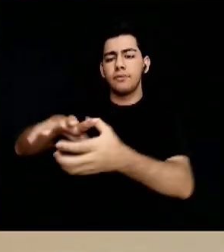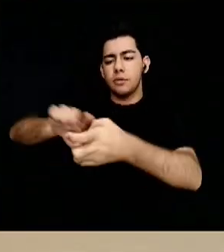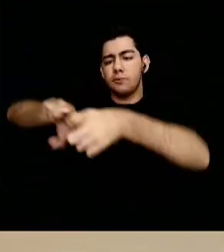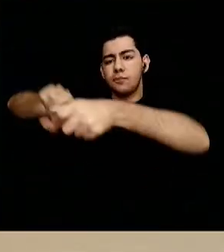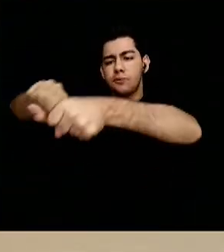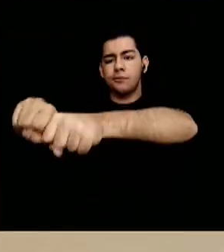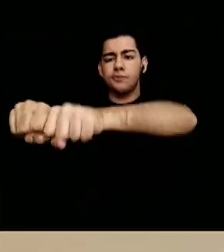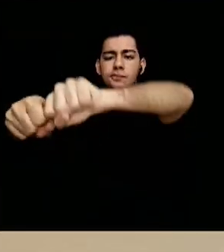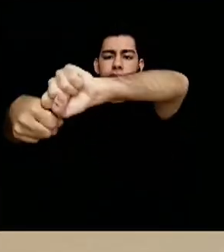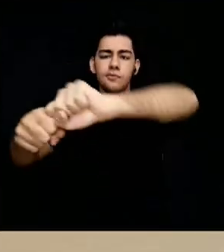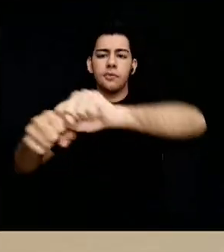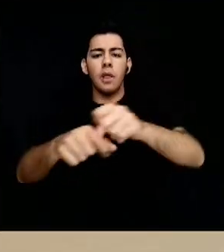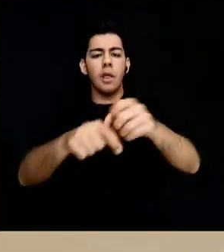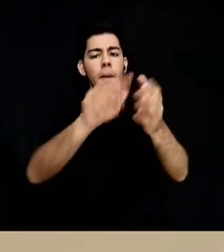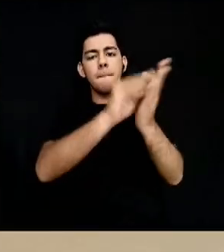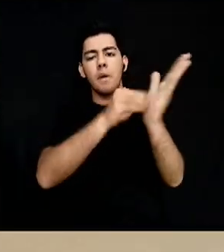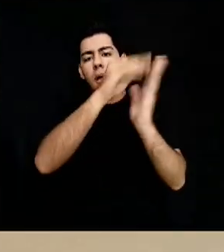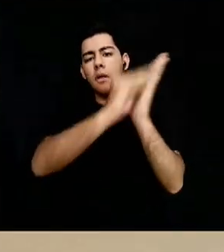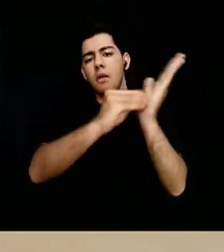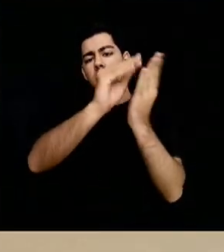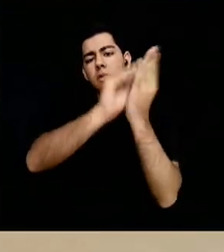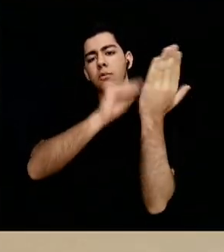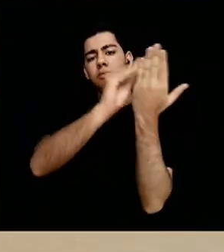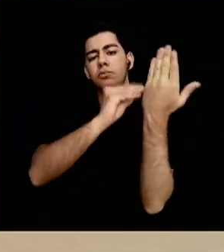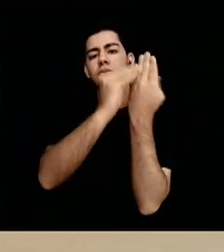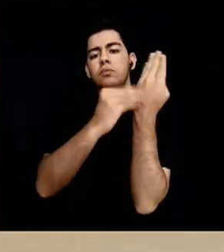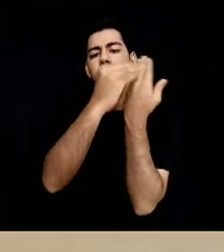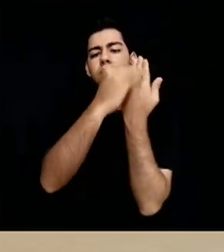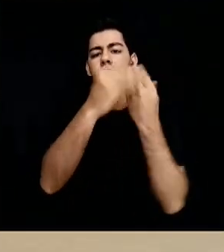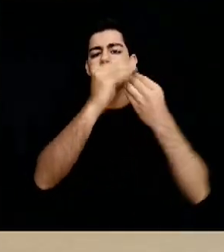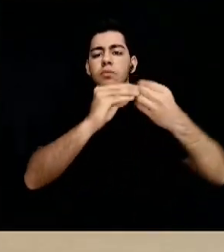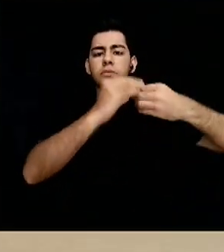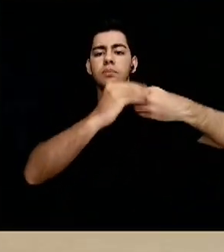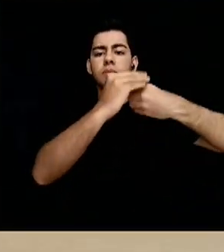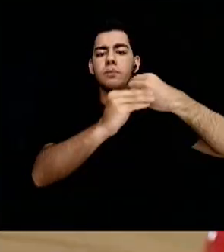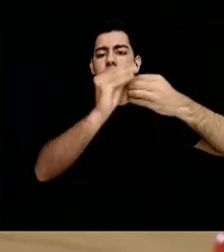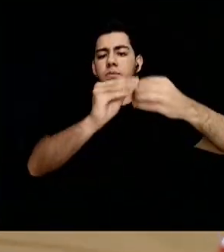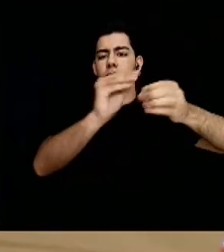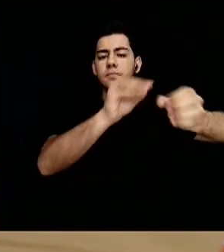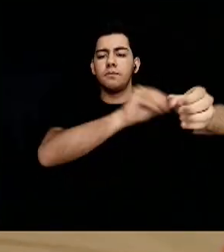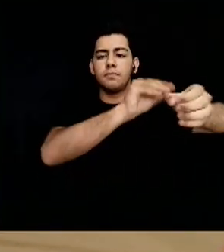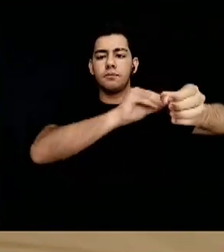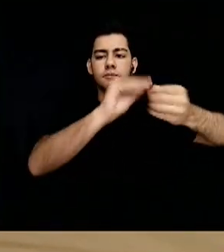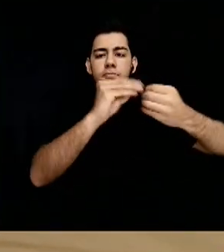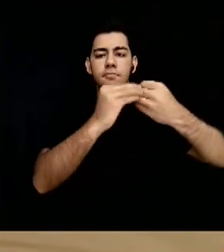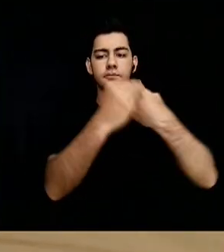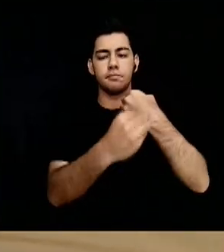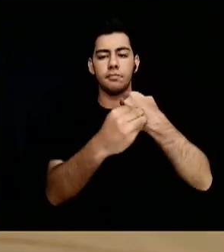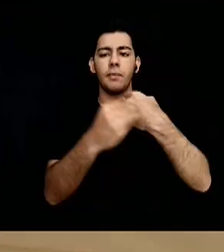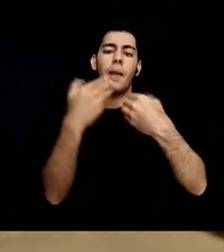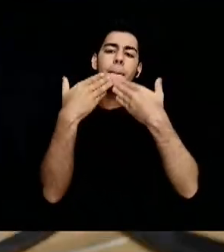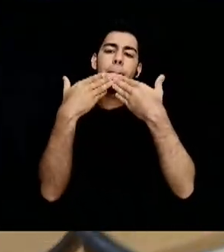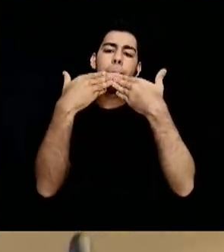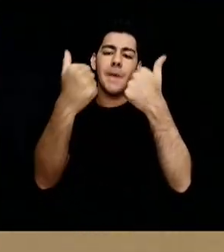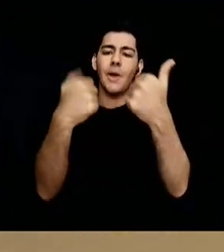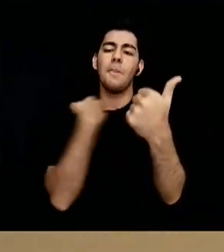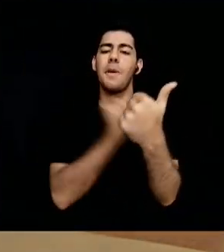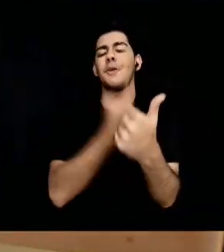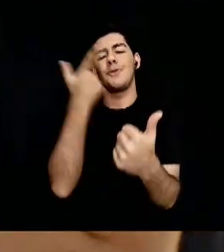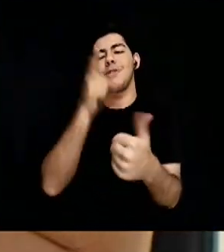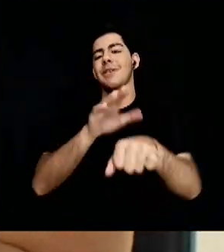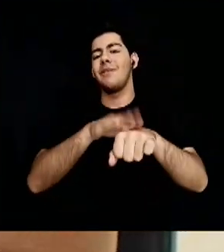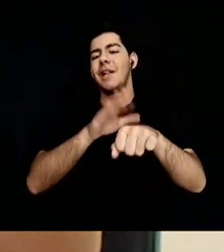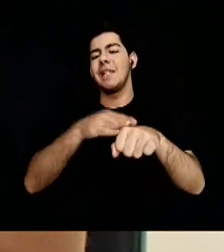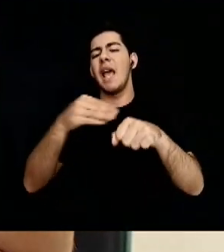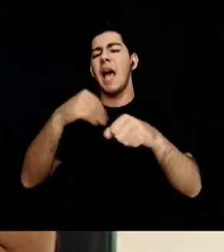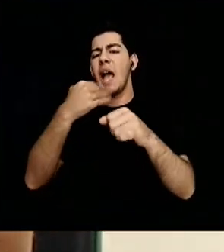passa, tá? Tira todo o pozinho da peça. Isso é bem importante para ter um acabamento bem bacana. Tá.